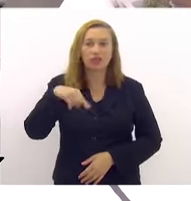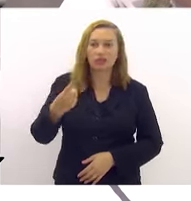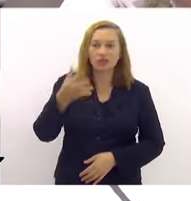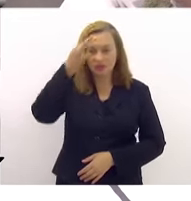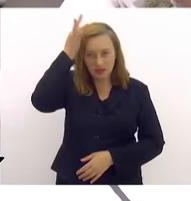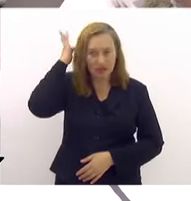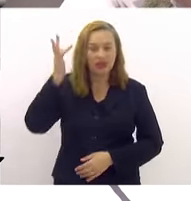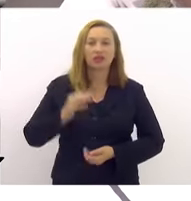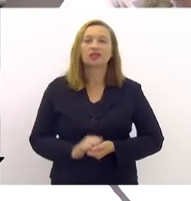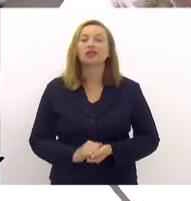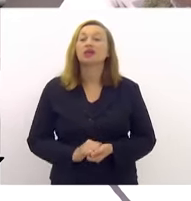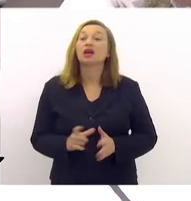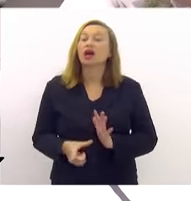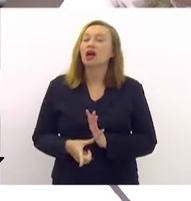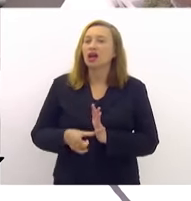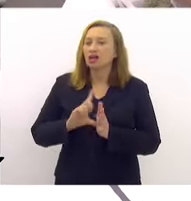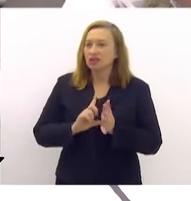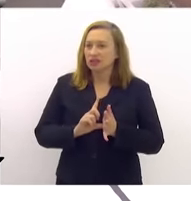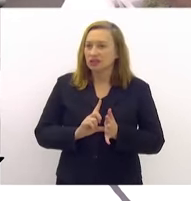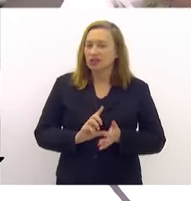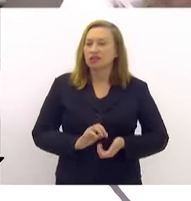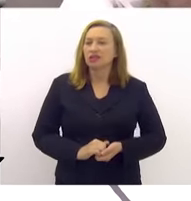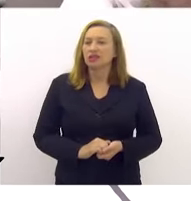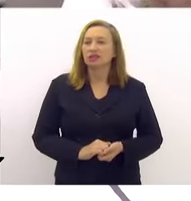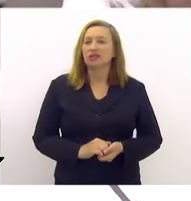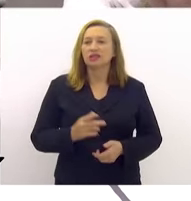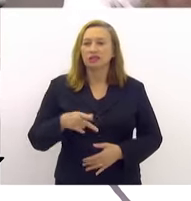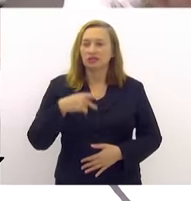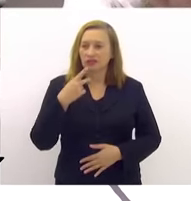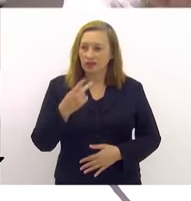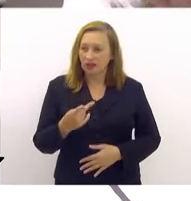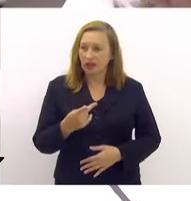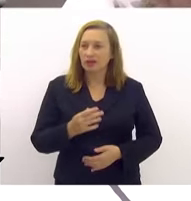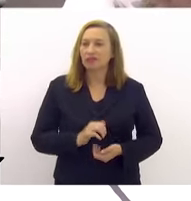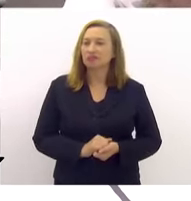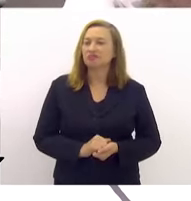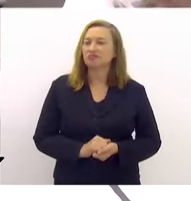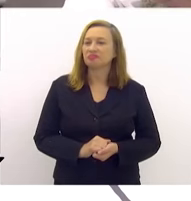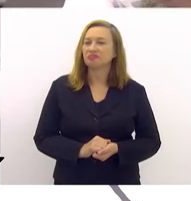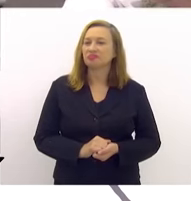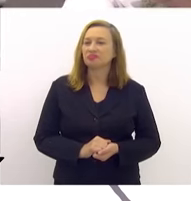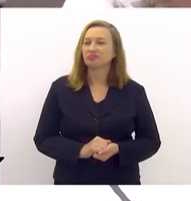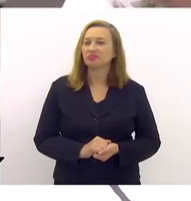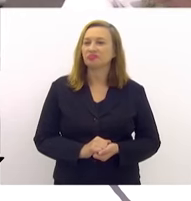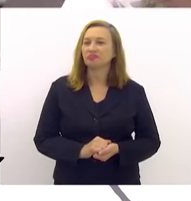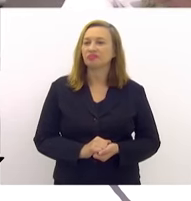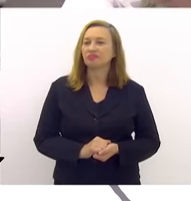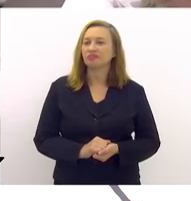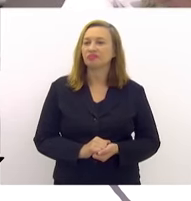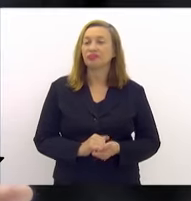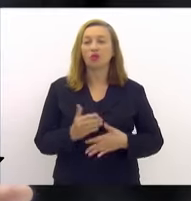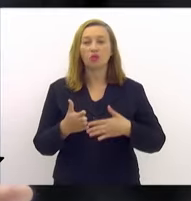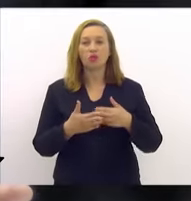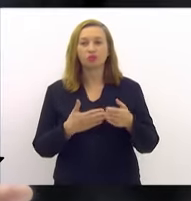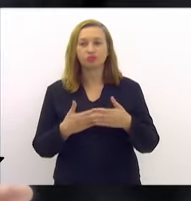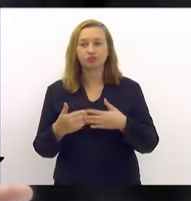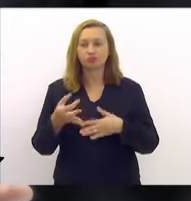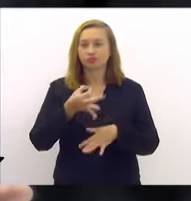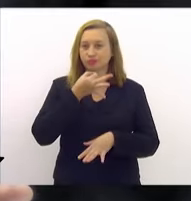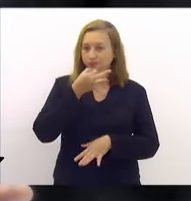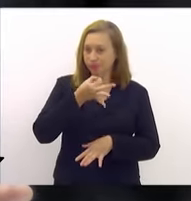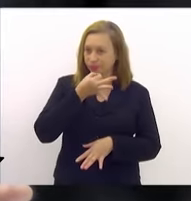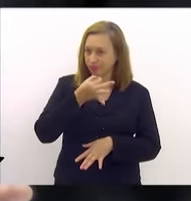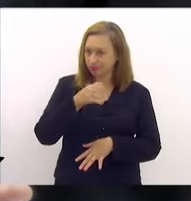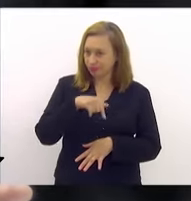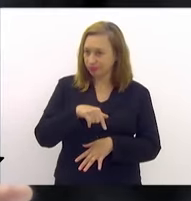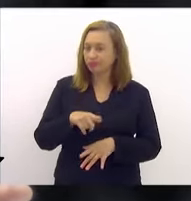Bom, antes de manifestar, não é, qualquer aqui sugestão e